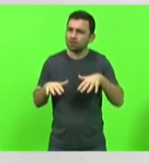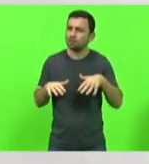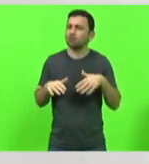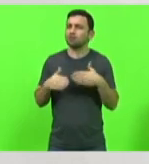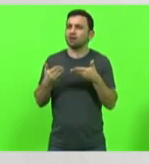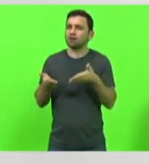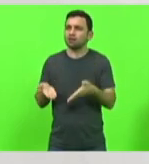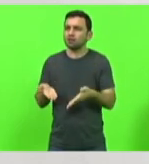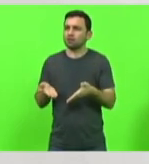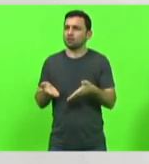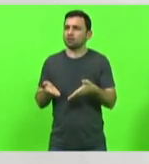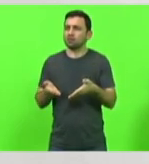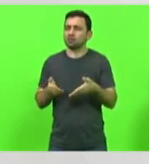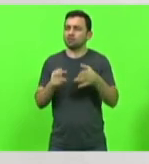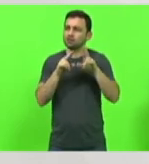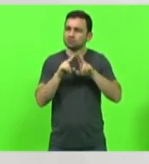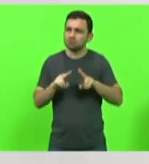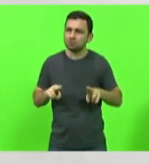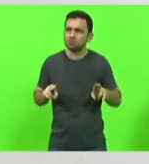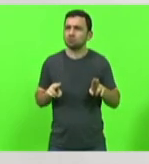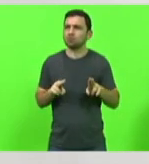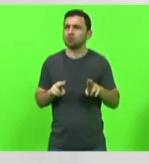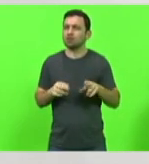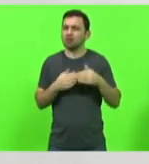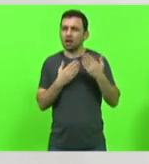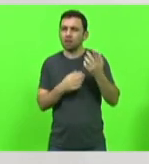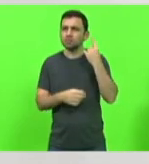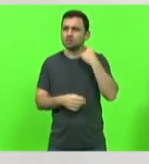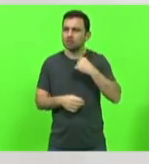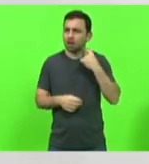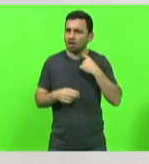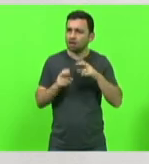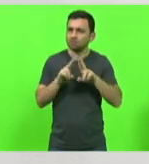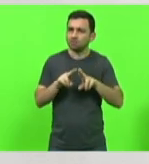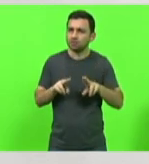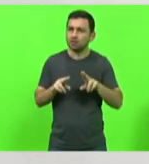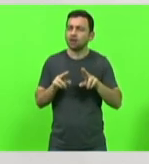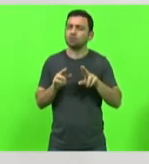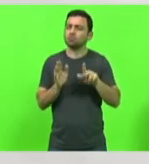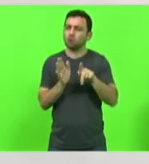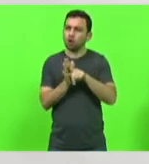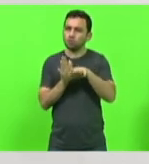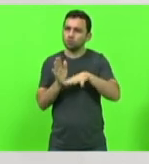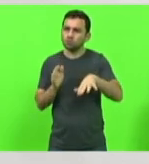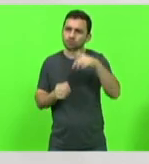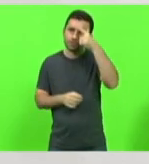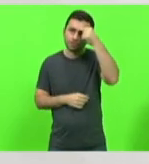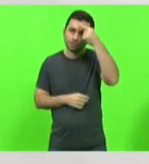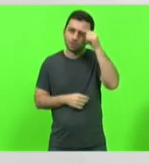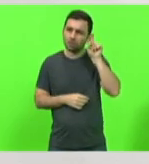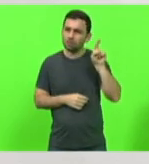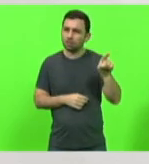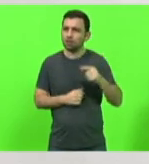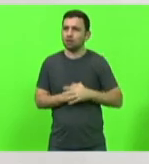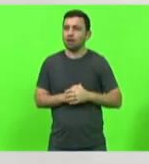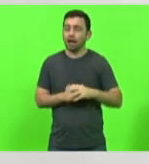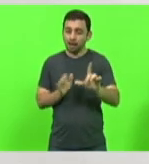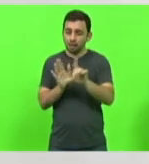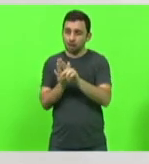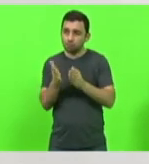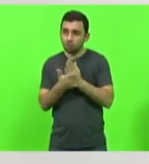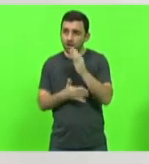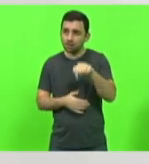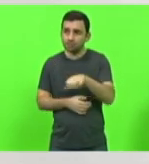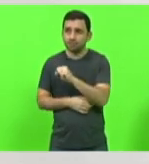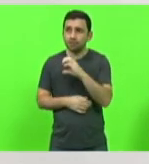Federal de Santa Catarina, Universidade Federal de Minas Gerais. A nossa lei que foi aprovada em Santa Catarina